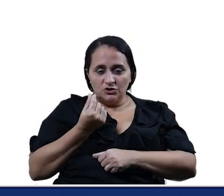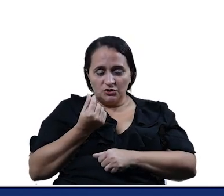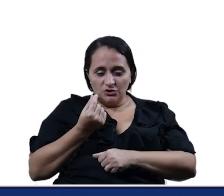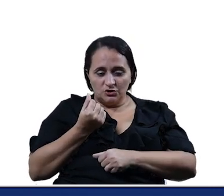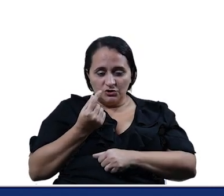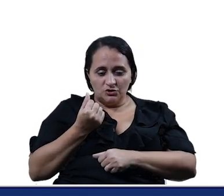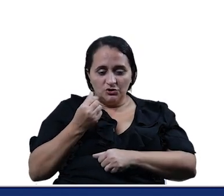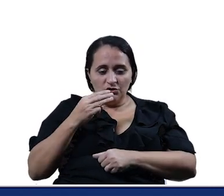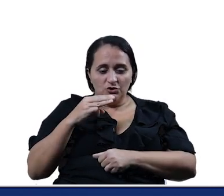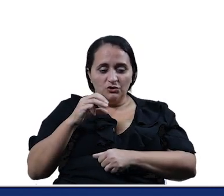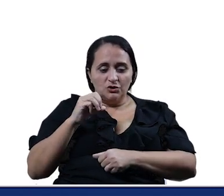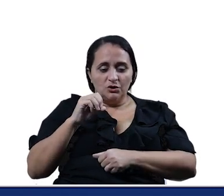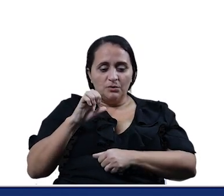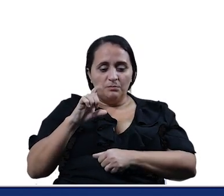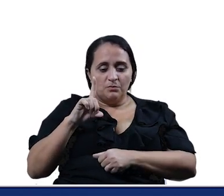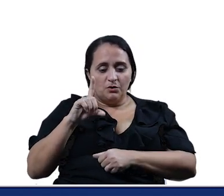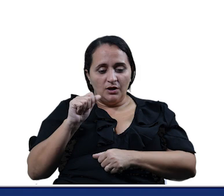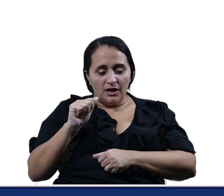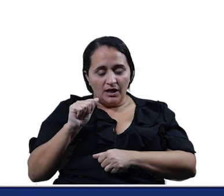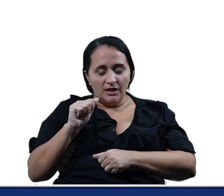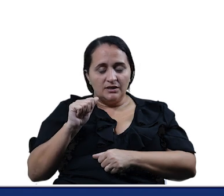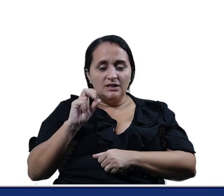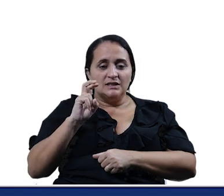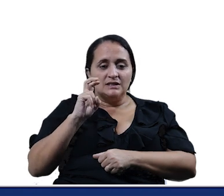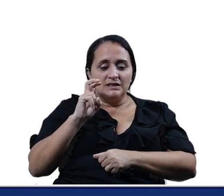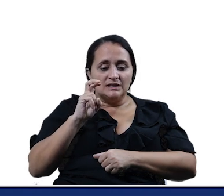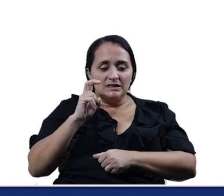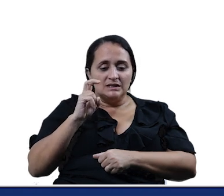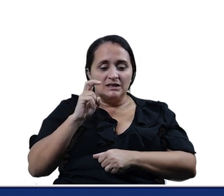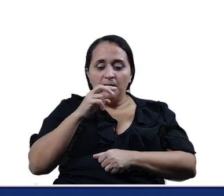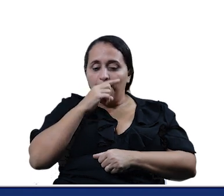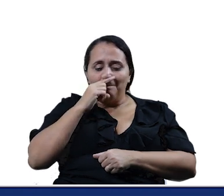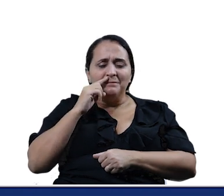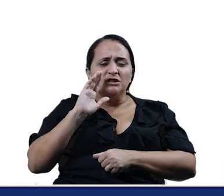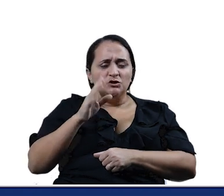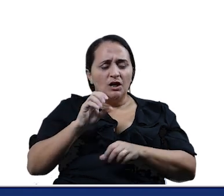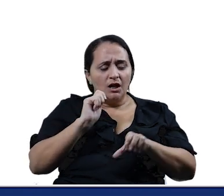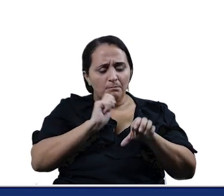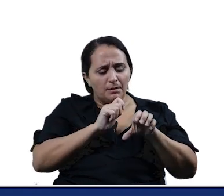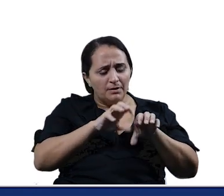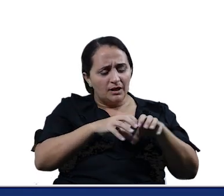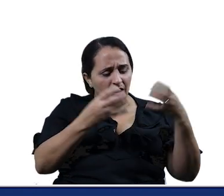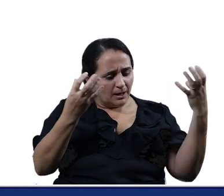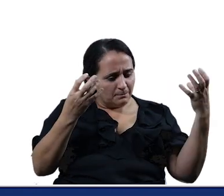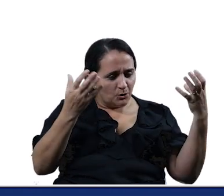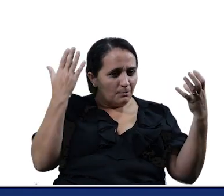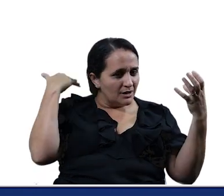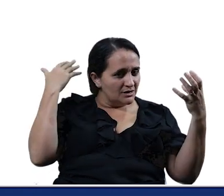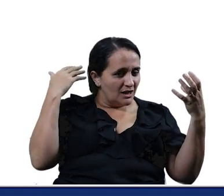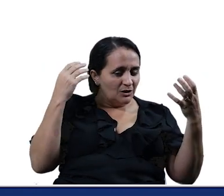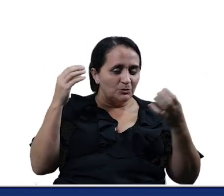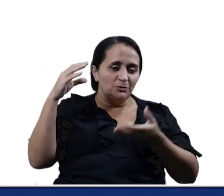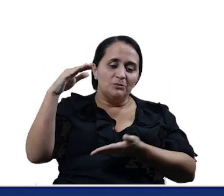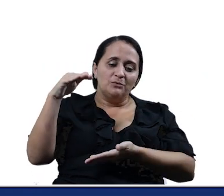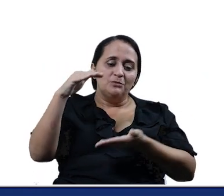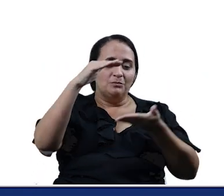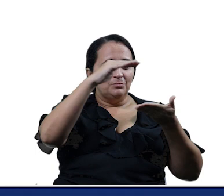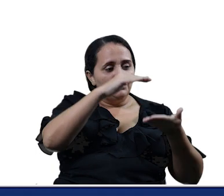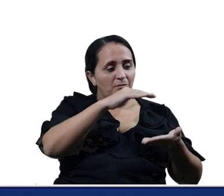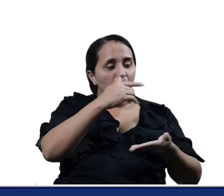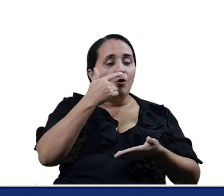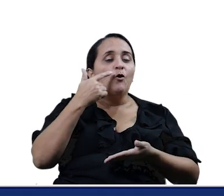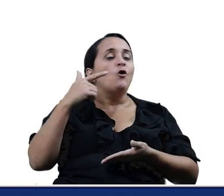na poupança, já que Jorge tinha quebrado o cofrinho anterior. Agora eu quero saber o